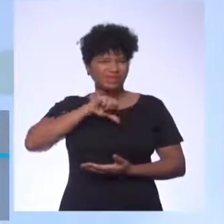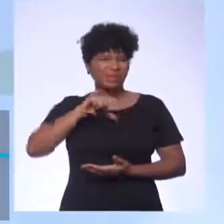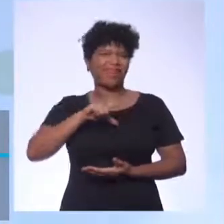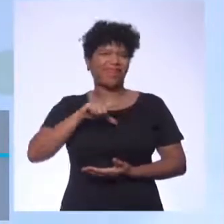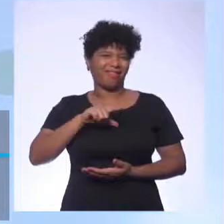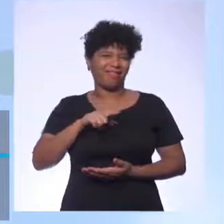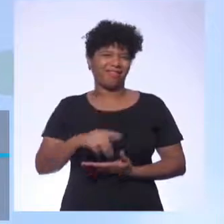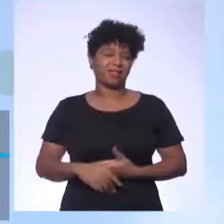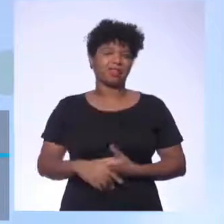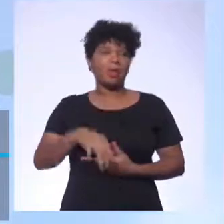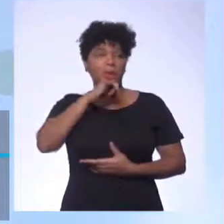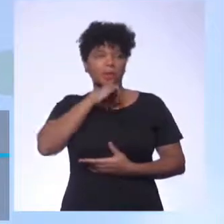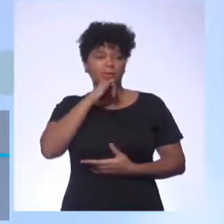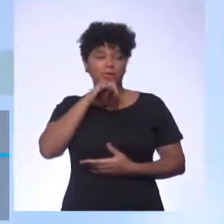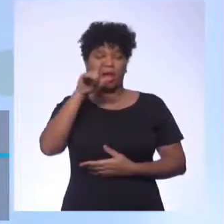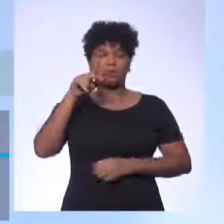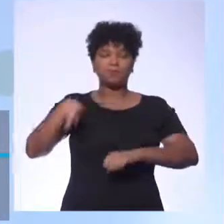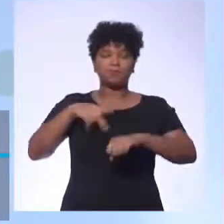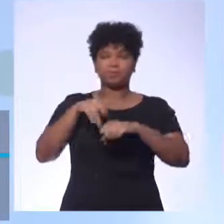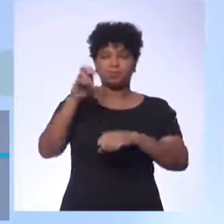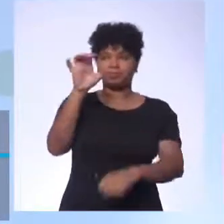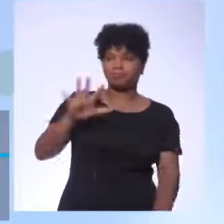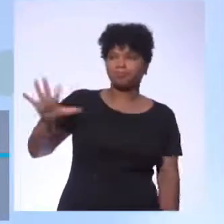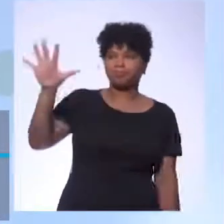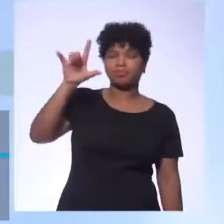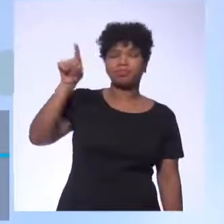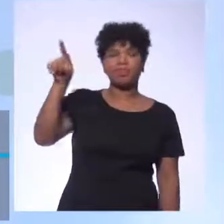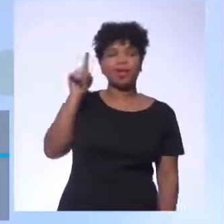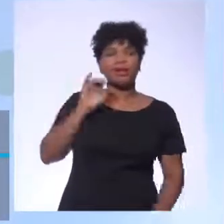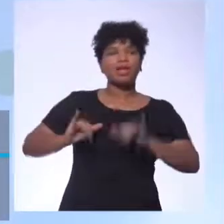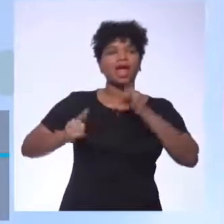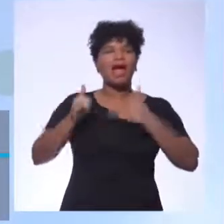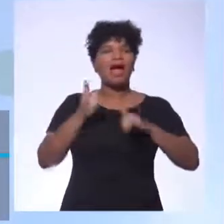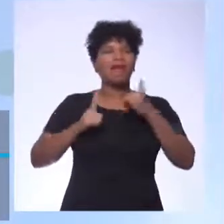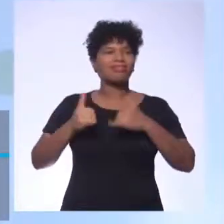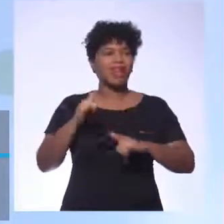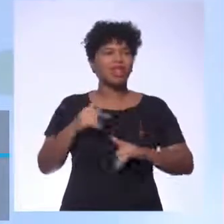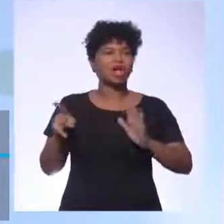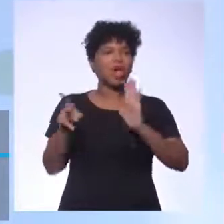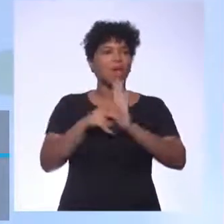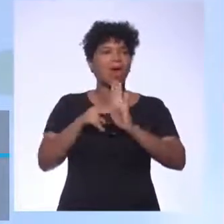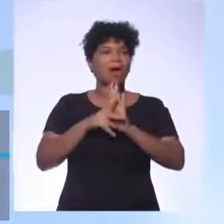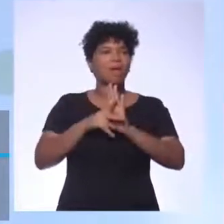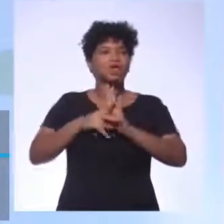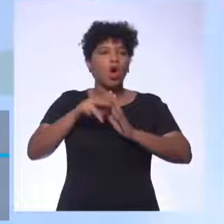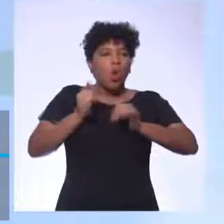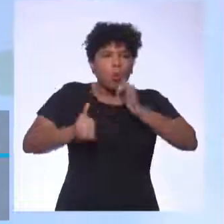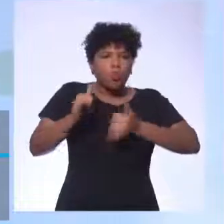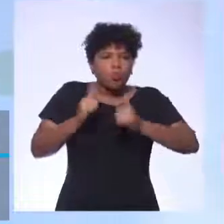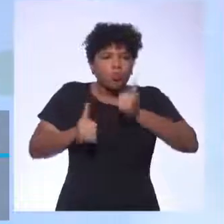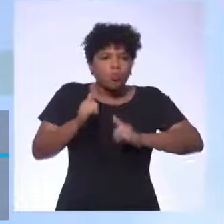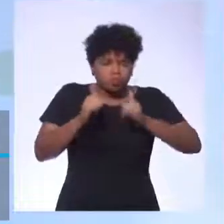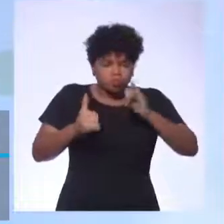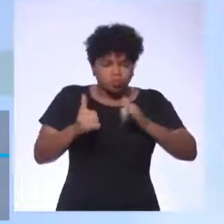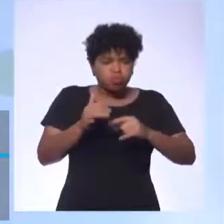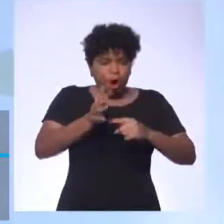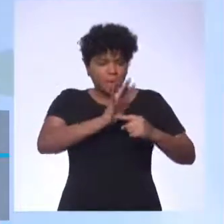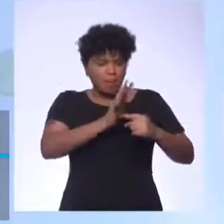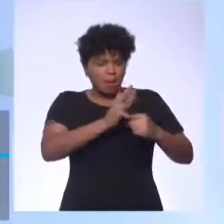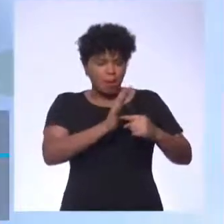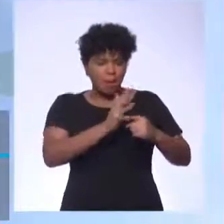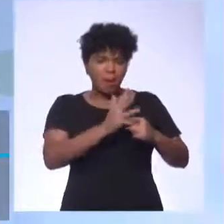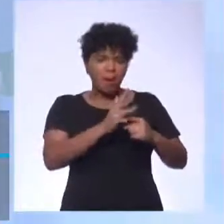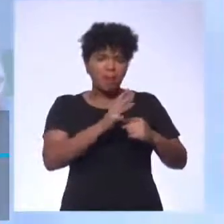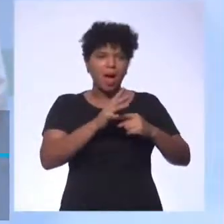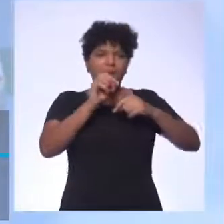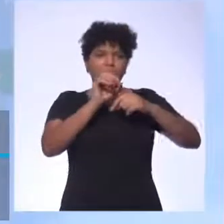exemplo, que a energia elétrica ela é produzida a partir de termoelétricas, que geram resíduos